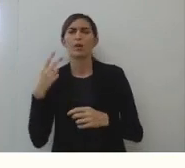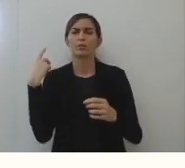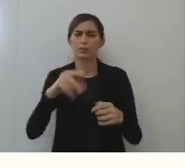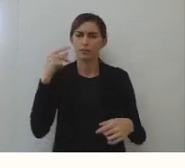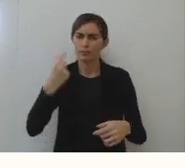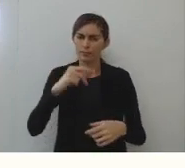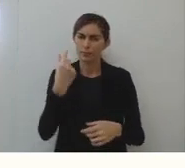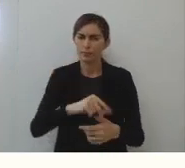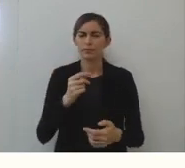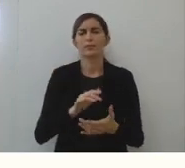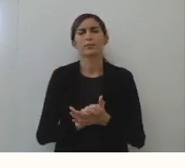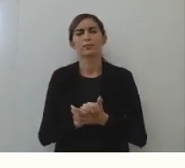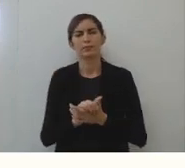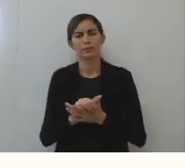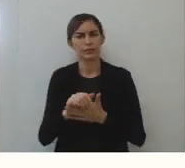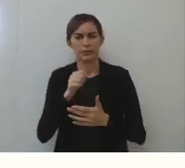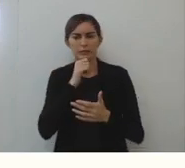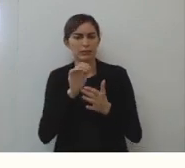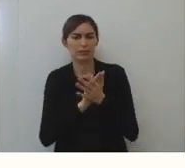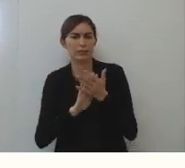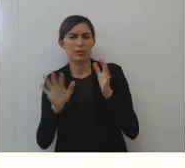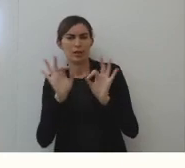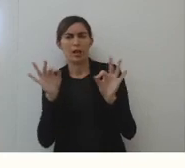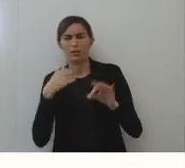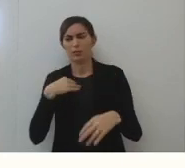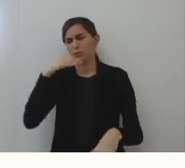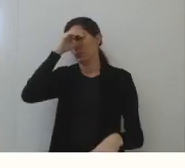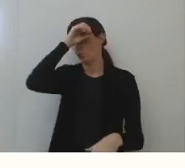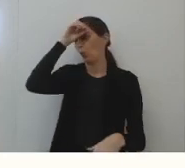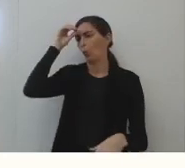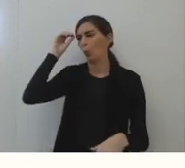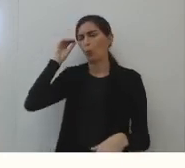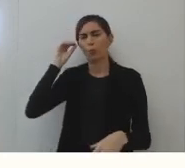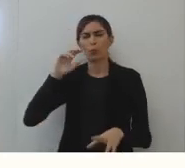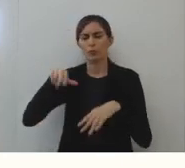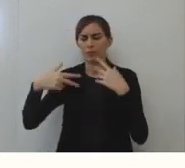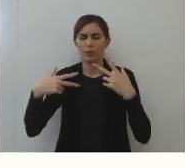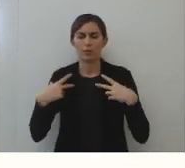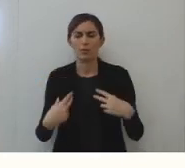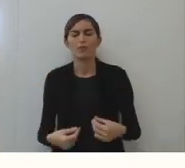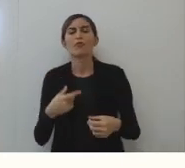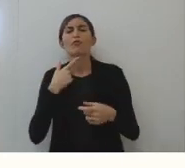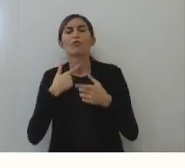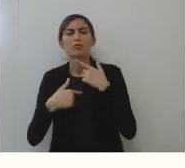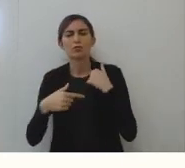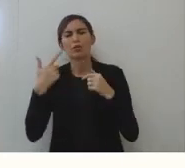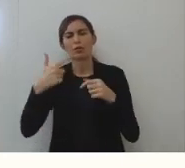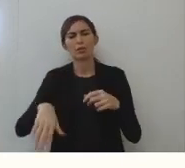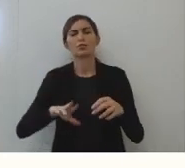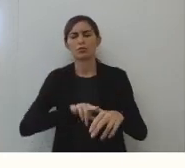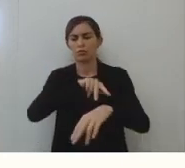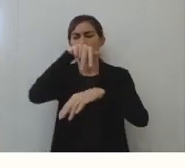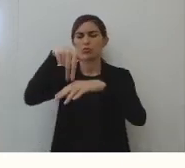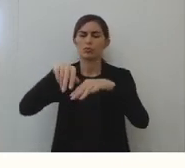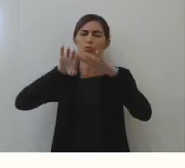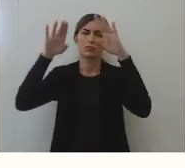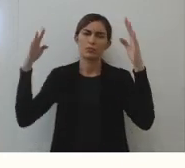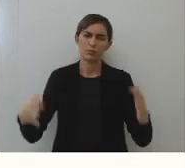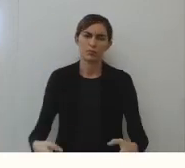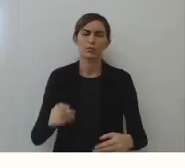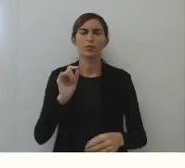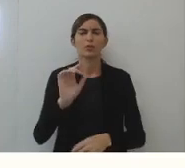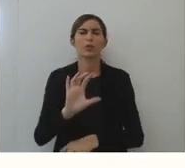uma surra prescrita, sem nada entender, e passada a dor da surra, voltou a querer comer banana e subiu na mesa. O